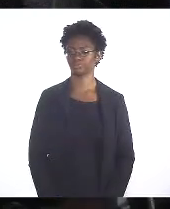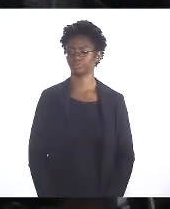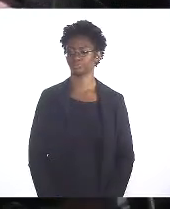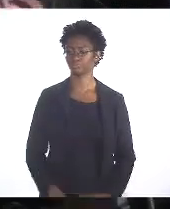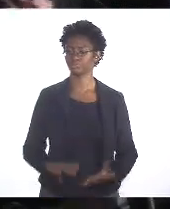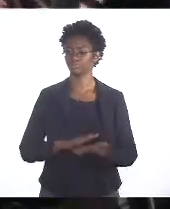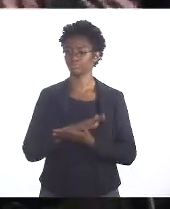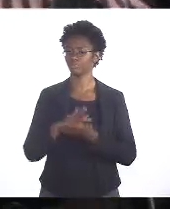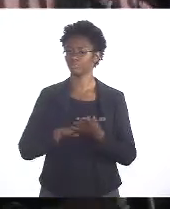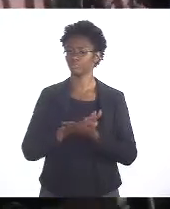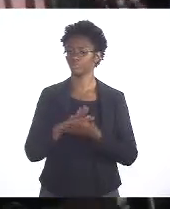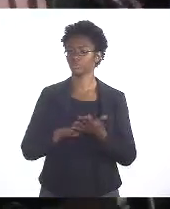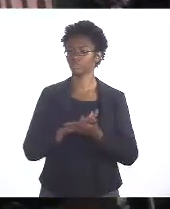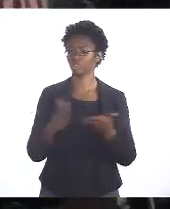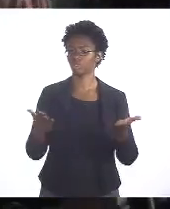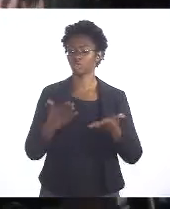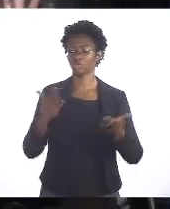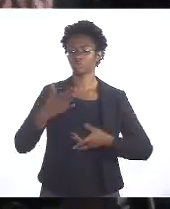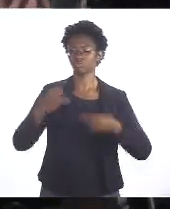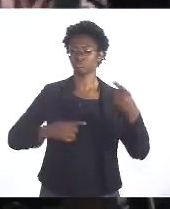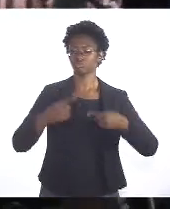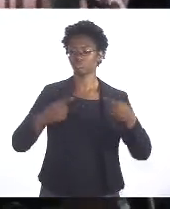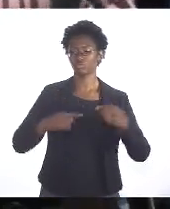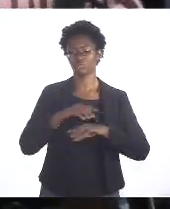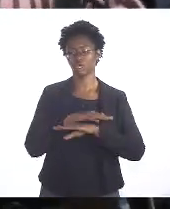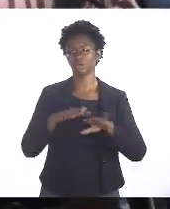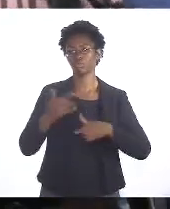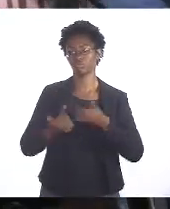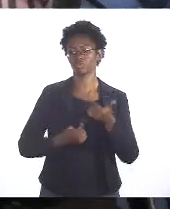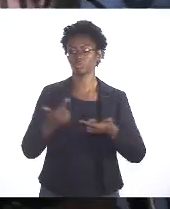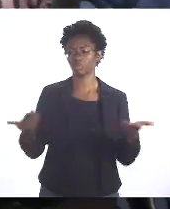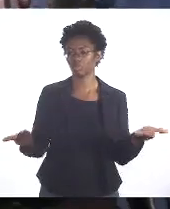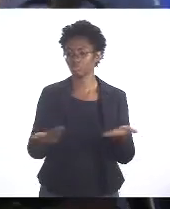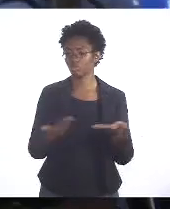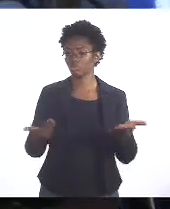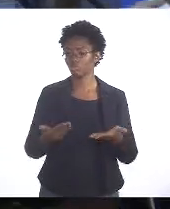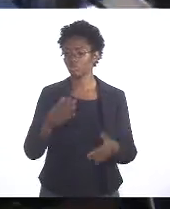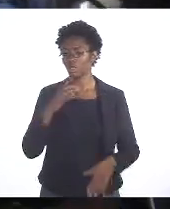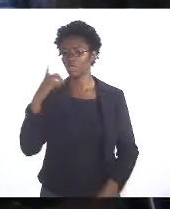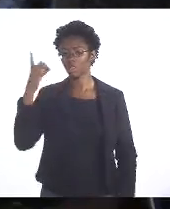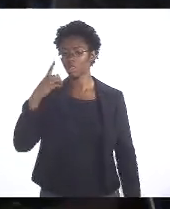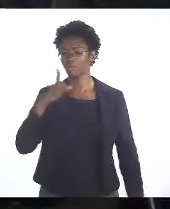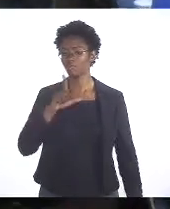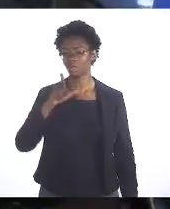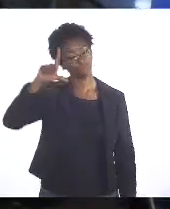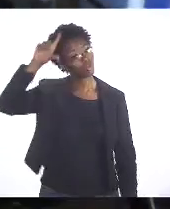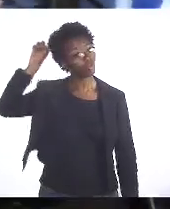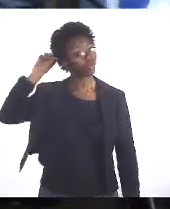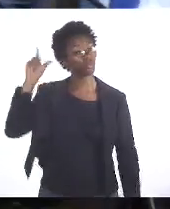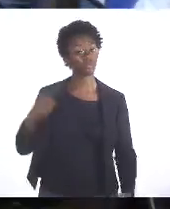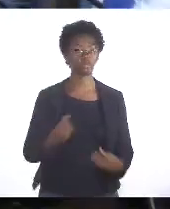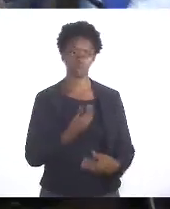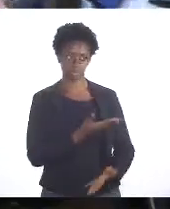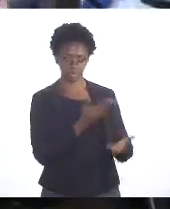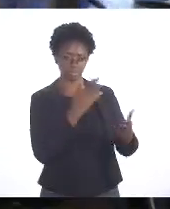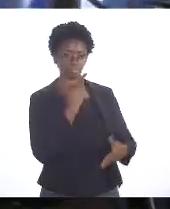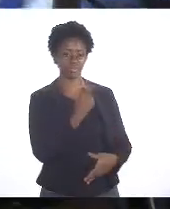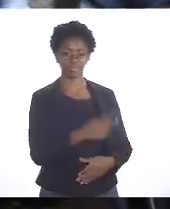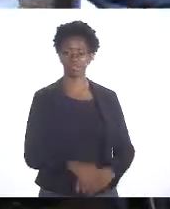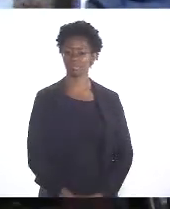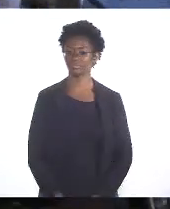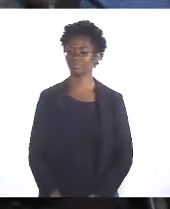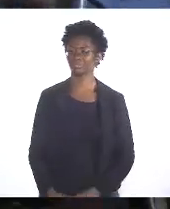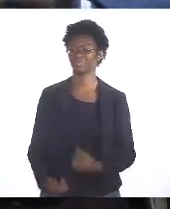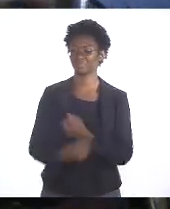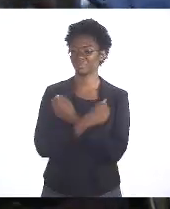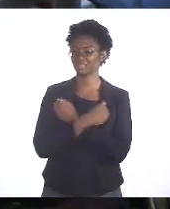Nada mais a tratar na ordem do dia. A presidência, antes de encerrar os trabalhos, passa a palavra para o deputado Luiz Paulo. Um abraço,